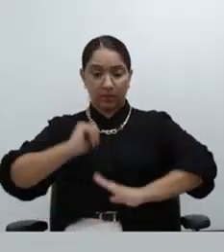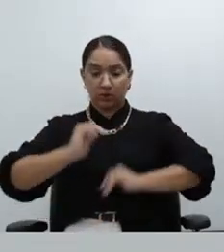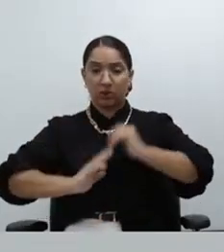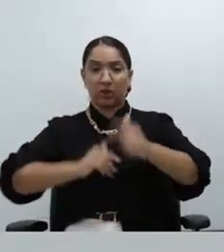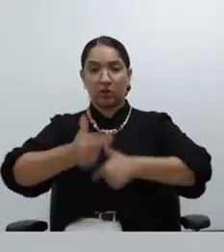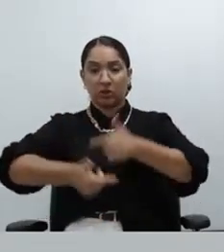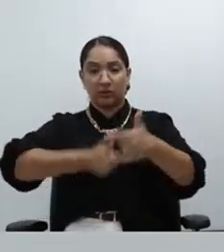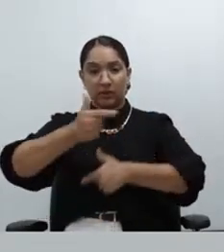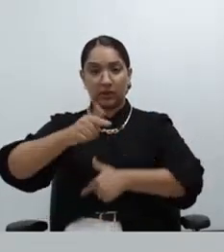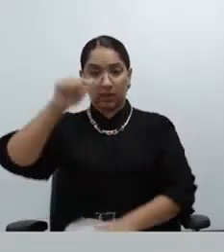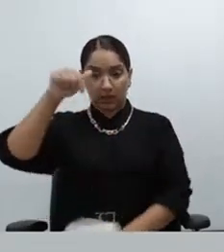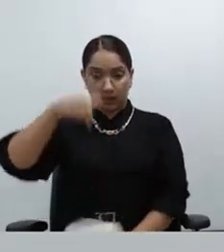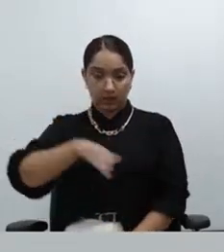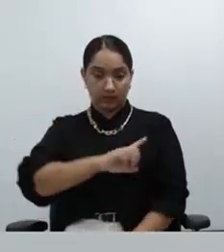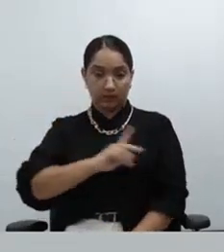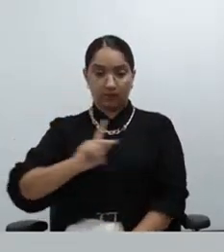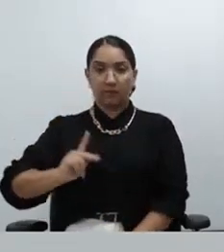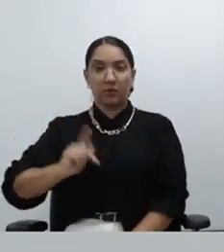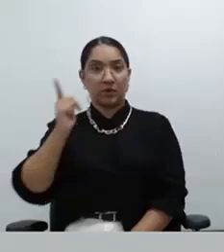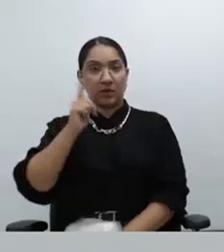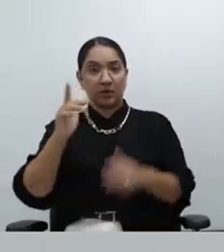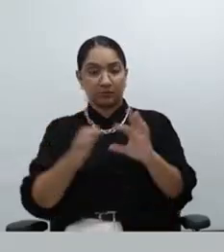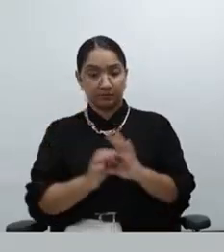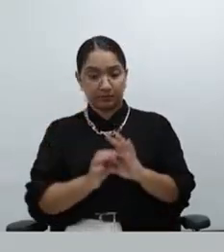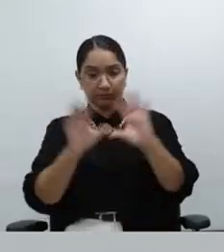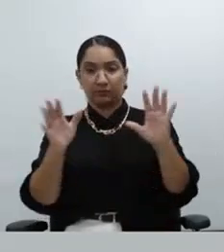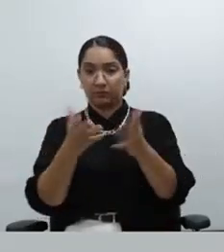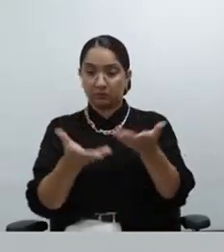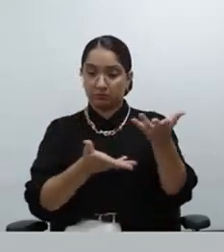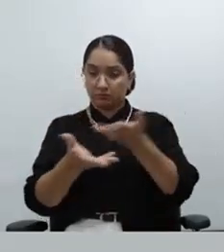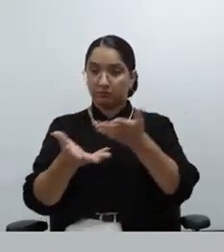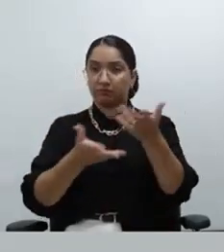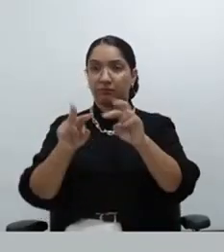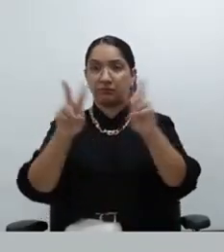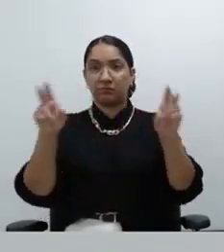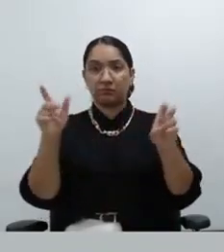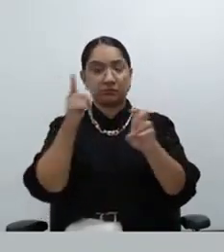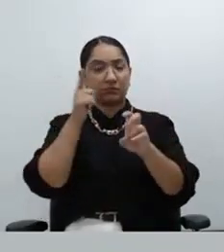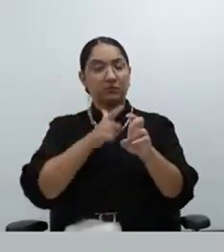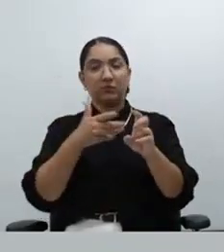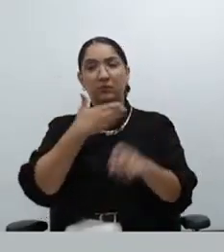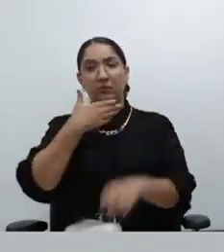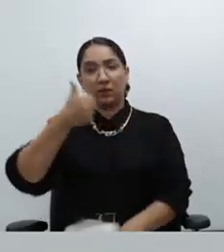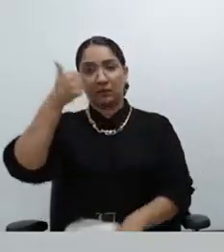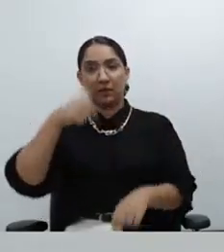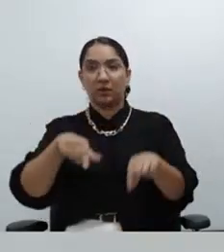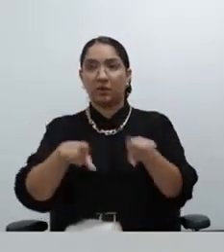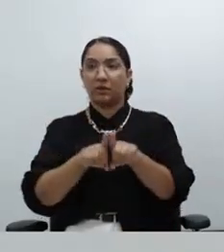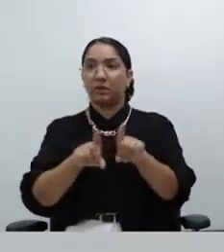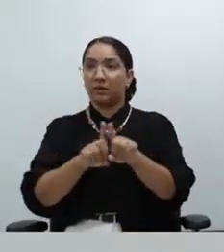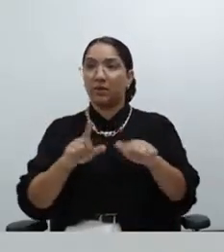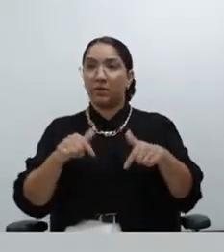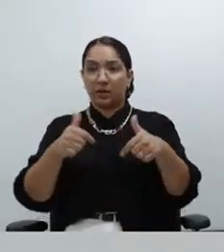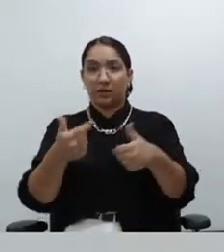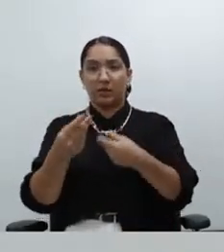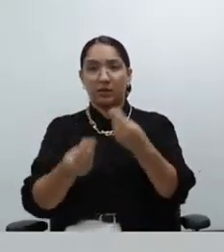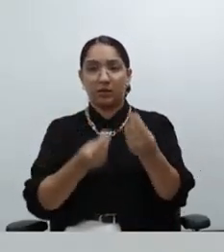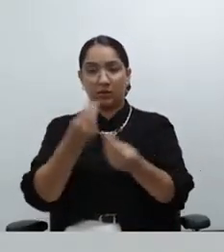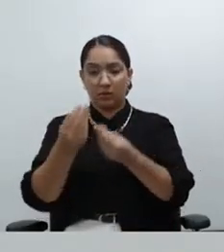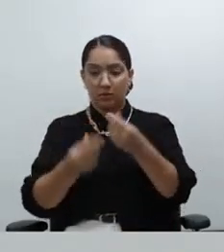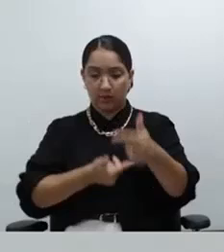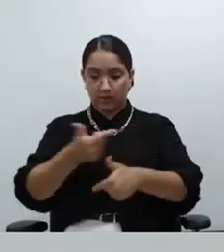Defensoria Pública Geral está sempre à disposição para discutir os modelos, aprimorar os nossos fluxos de trabalho, aprimorar